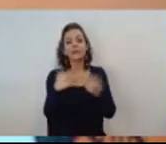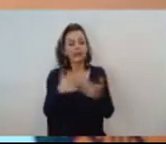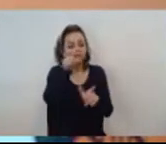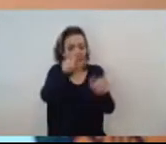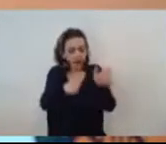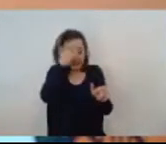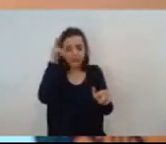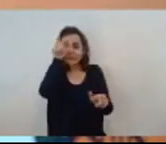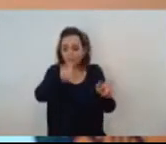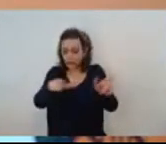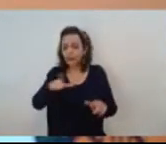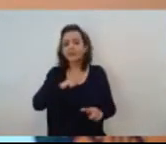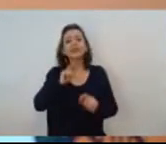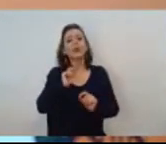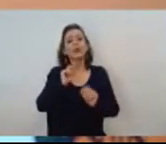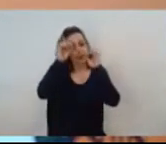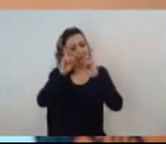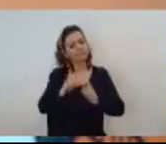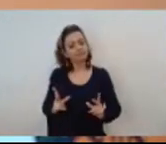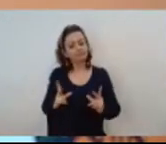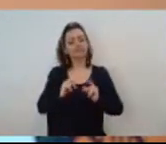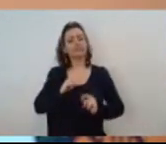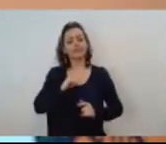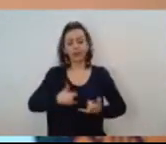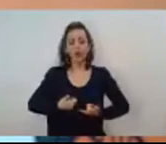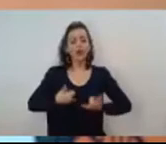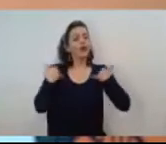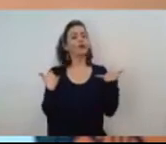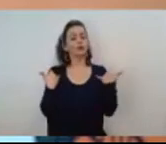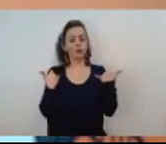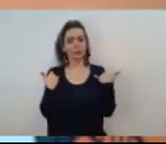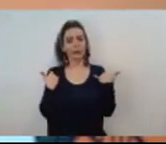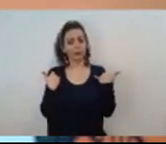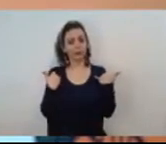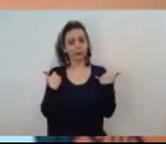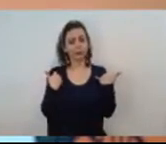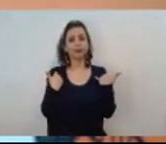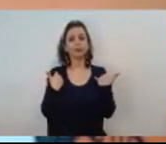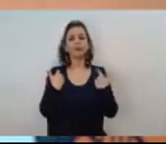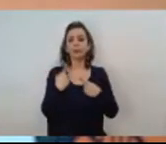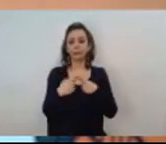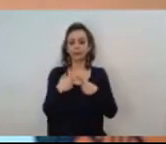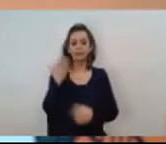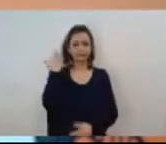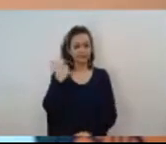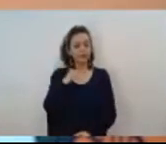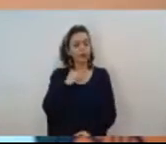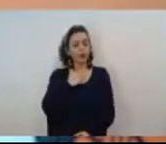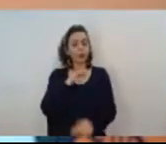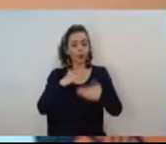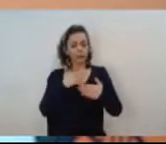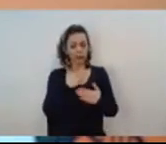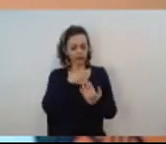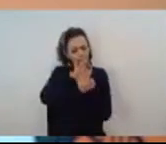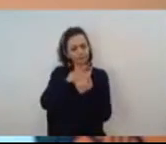vidas net tem que ter o orgulho né muitas vezes é quando eu fiz a minha transição em uma outra empresa eu